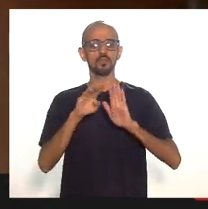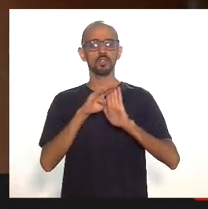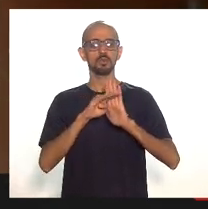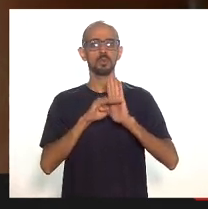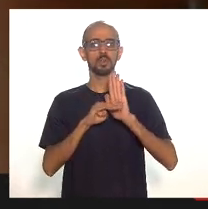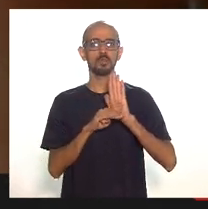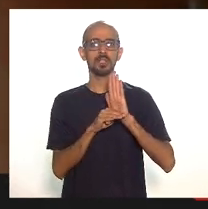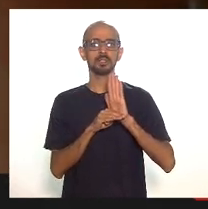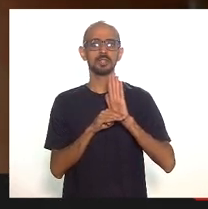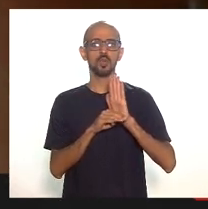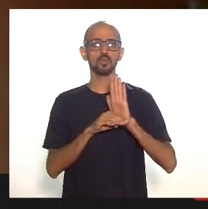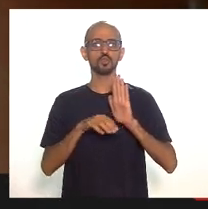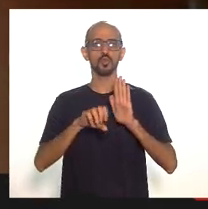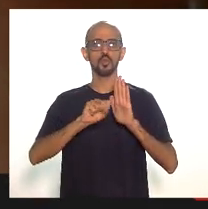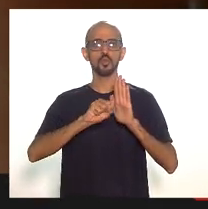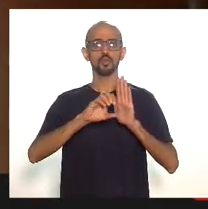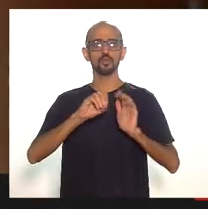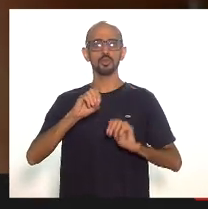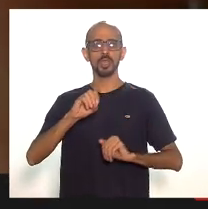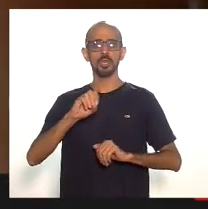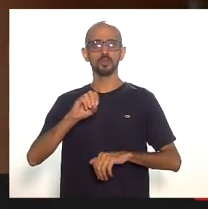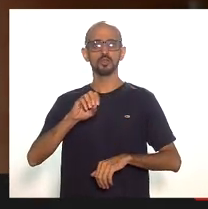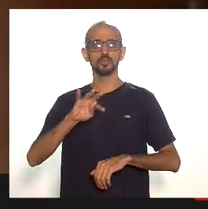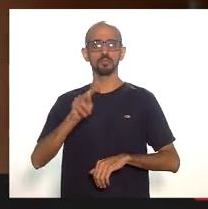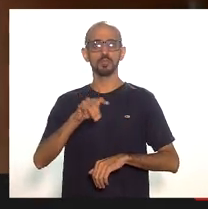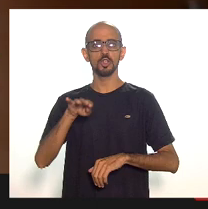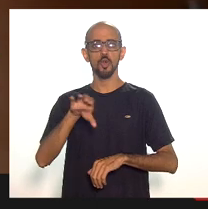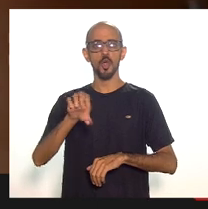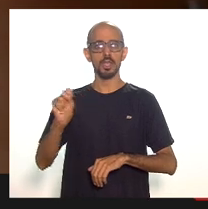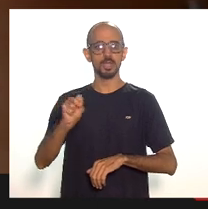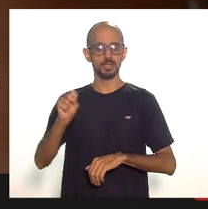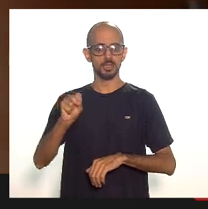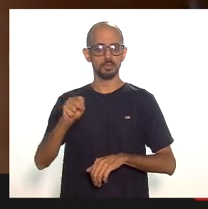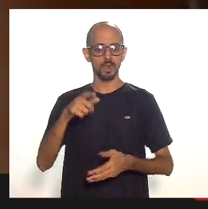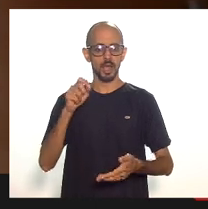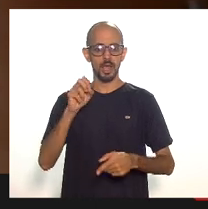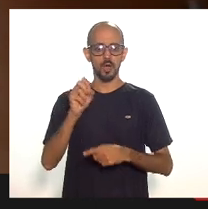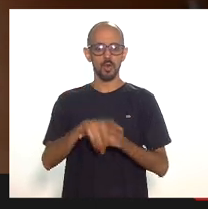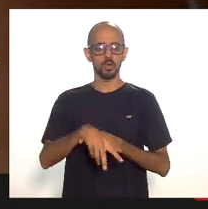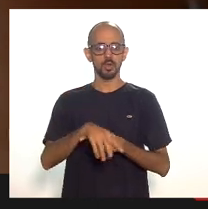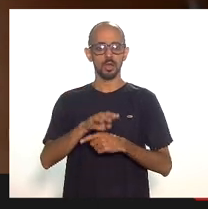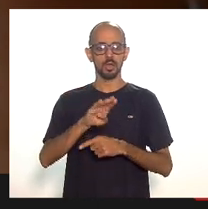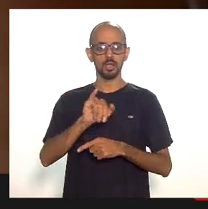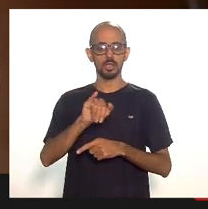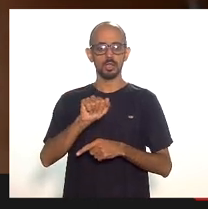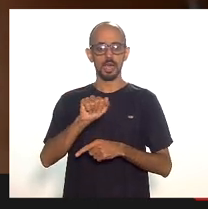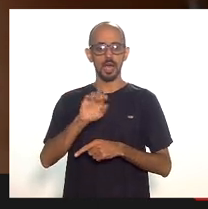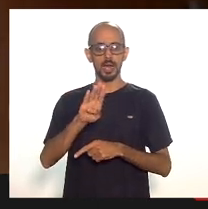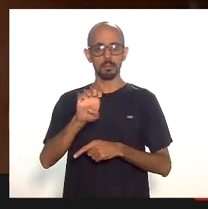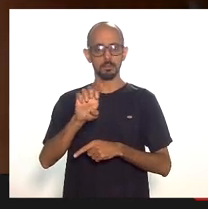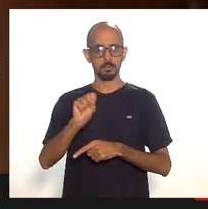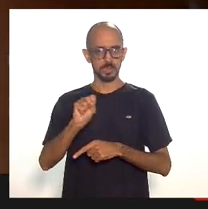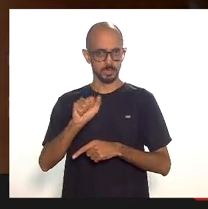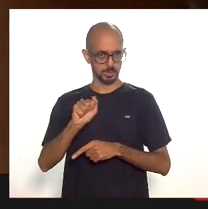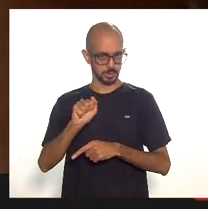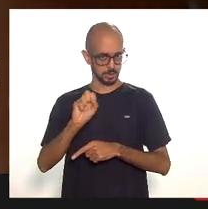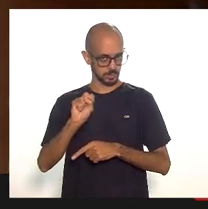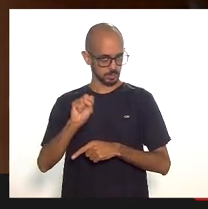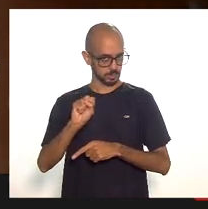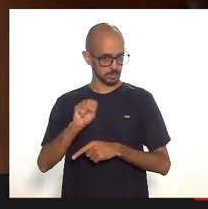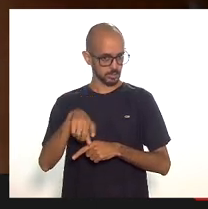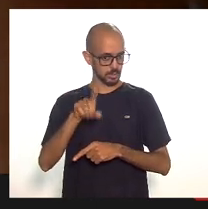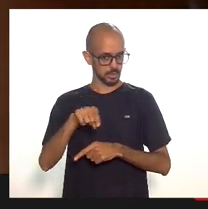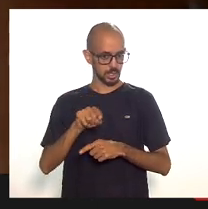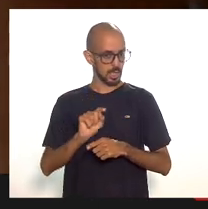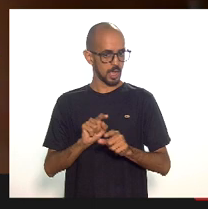superior a 800 milhões de reais, deputada enfermeira Rejane, para contratar o IABAS e os famigerados hospitais de campanha. Aliás, objeto, uma